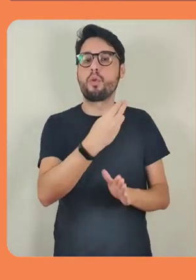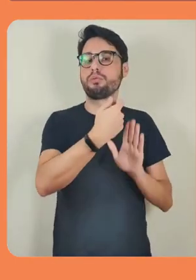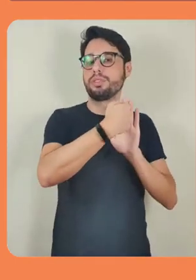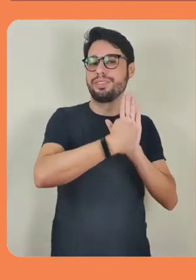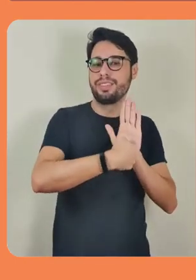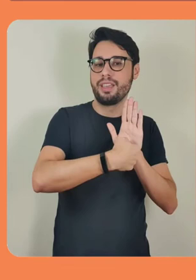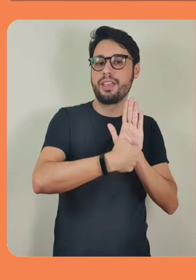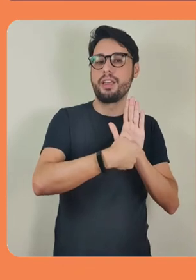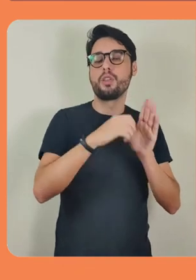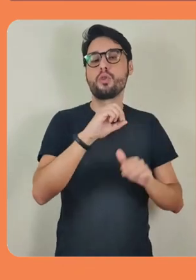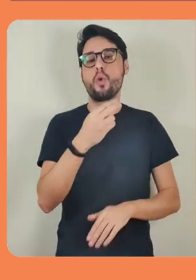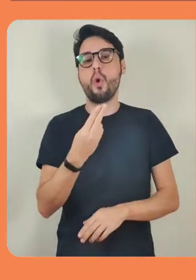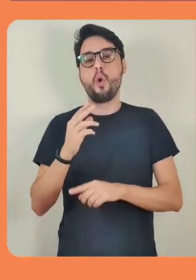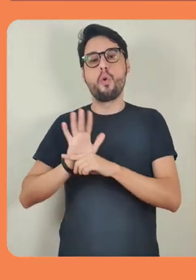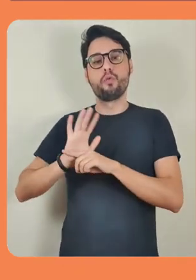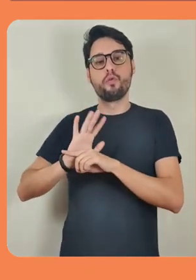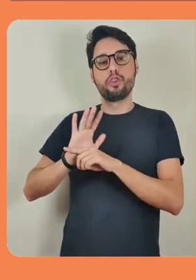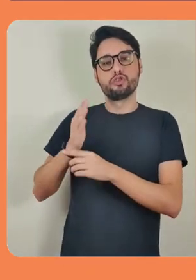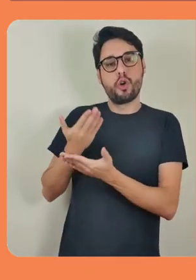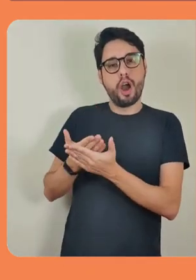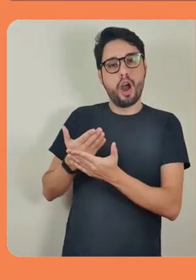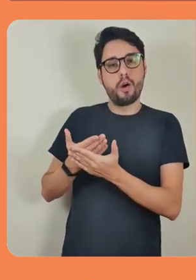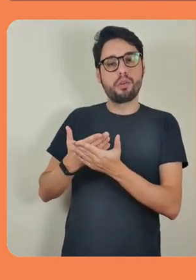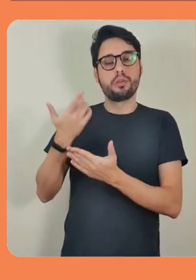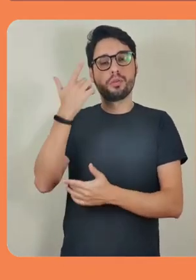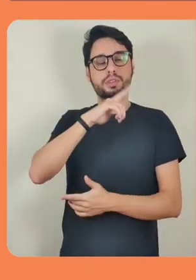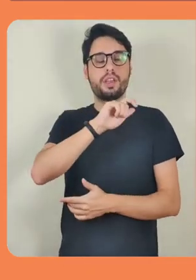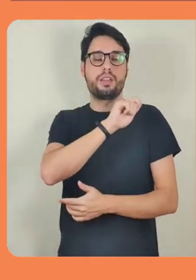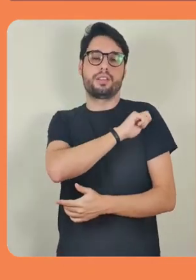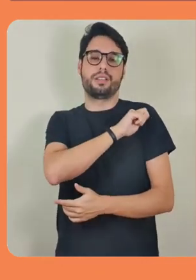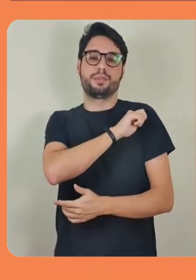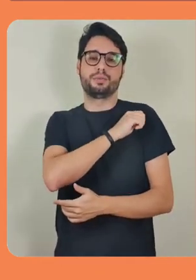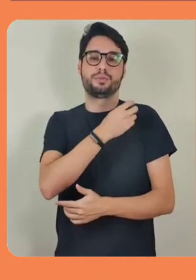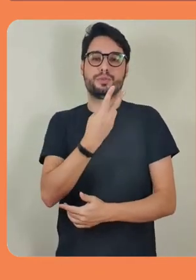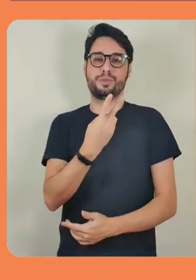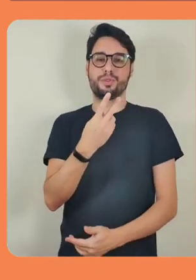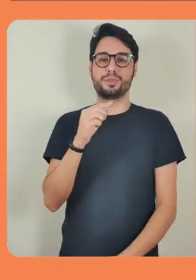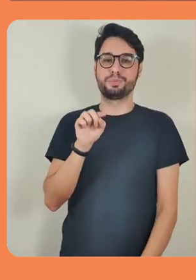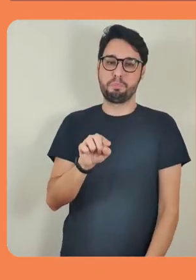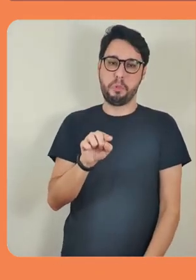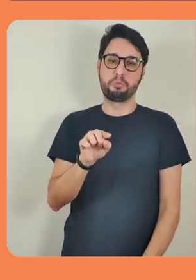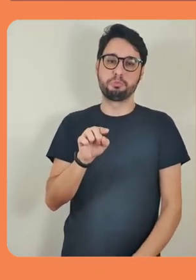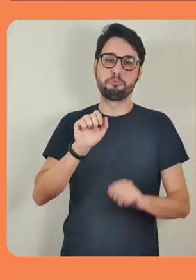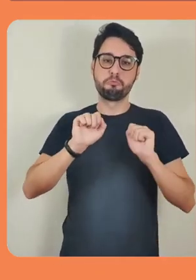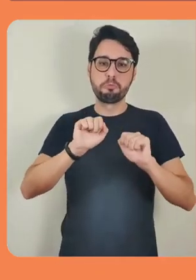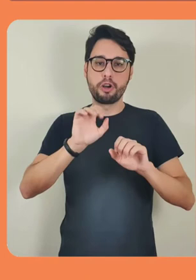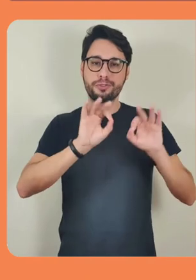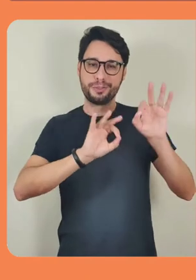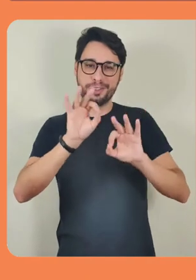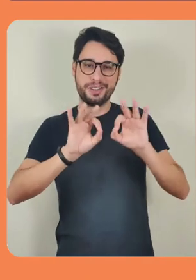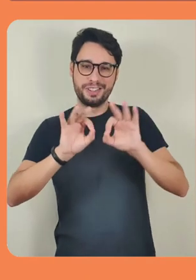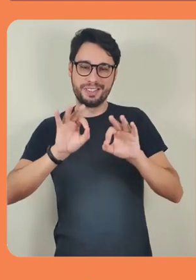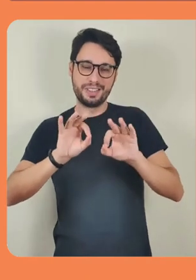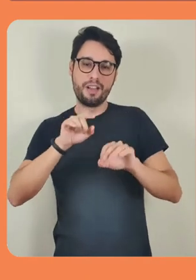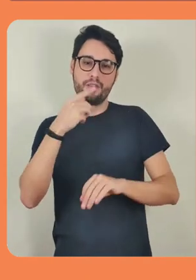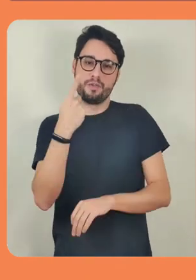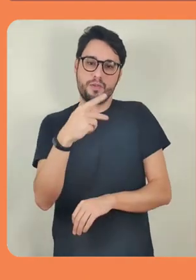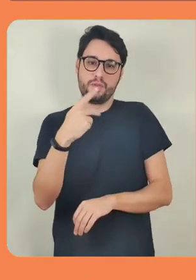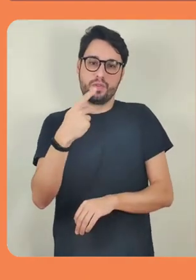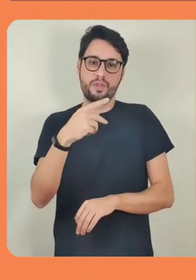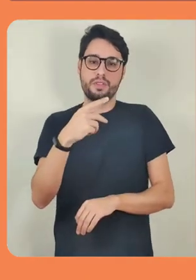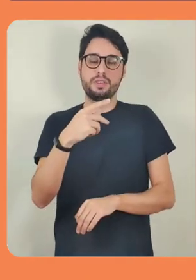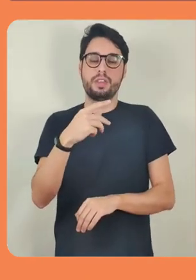evento o livro-texto e o livro vídeo-aulas que nós temos por exemplo